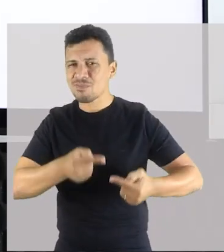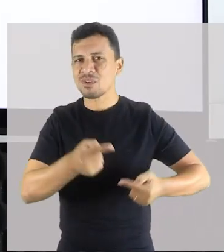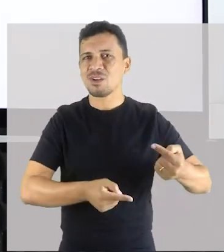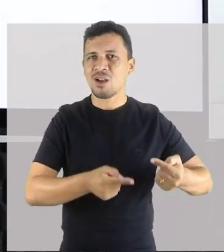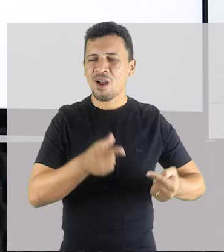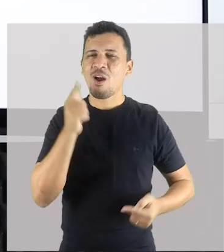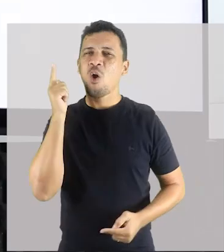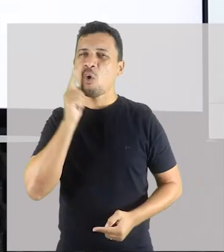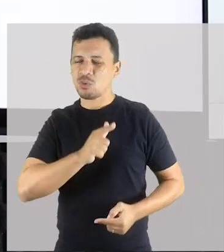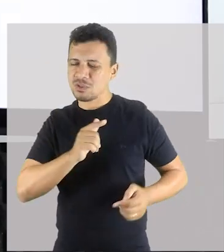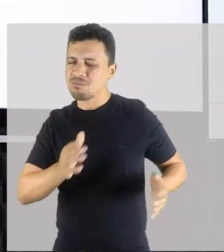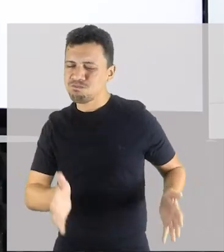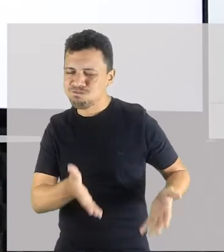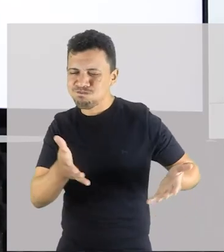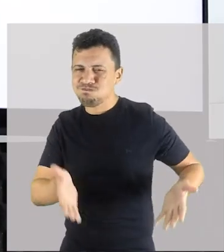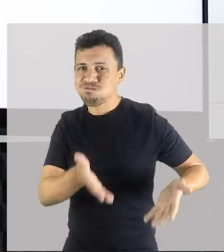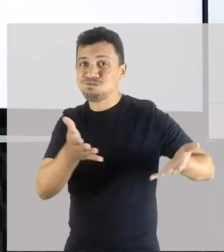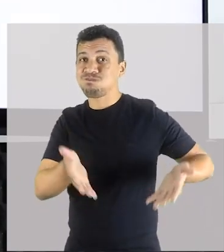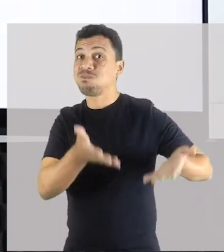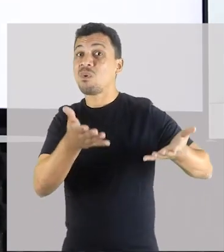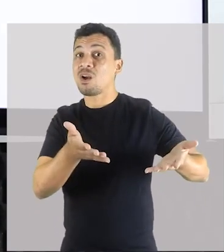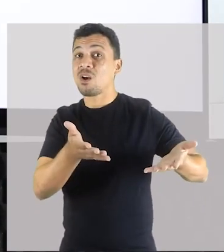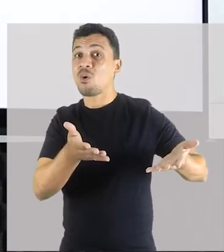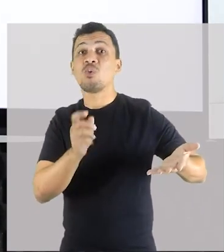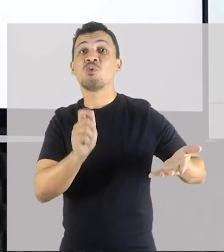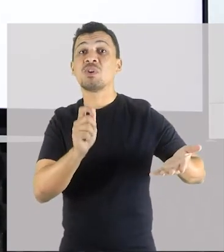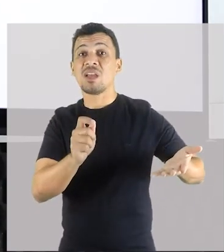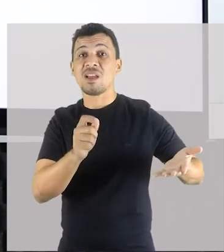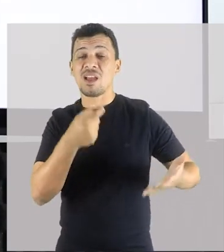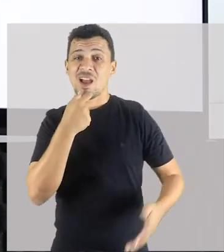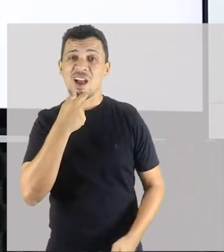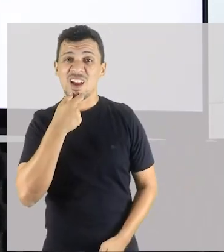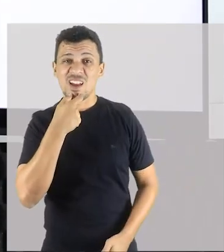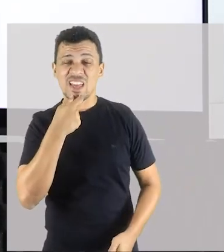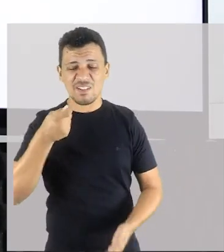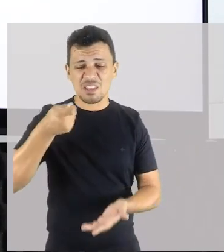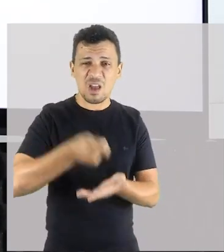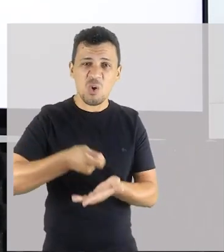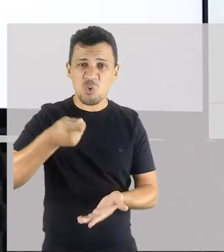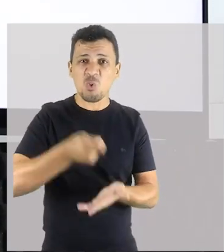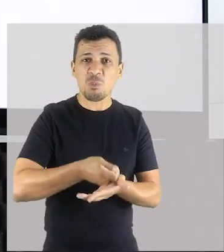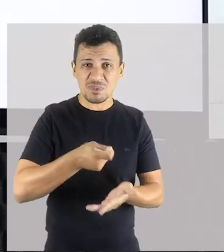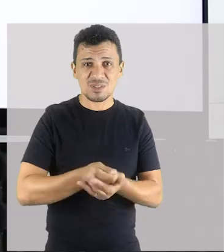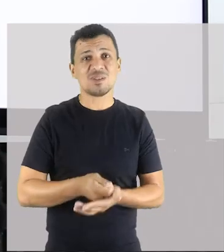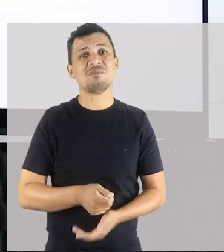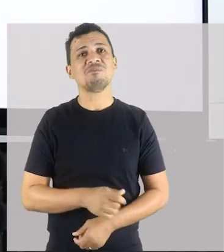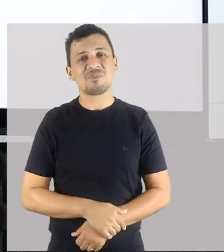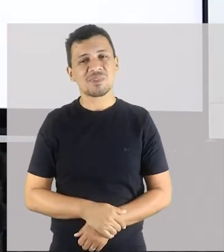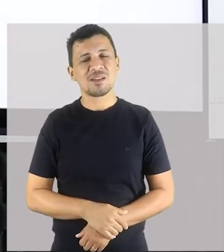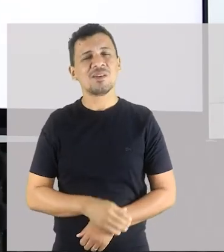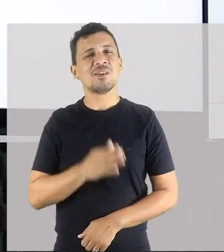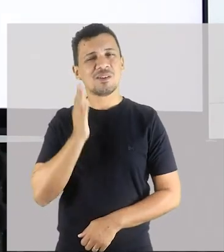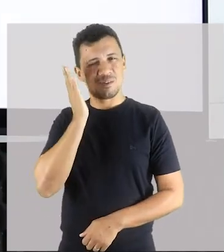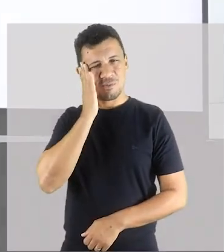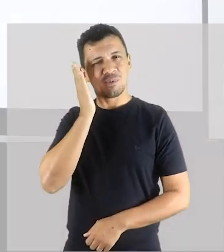e força quando a Inglaterra começa a pressionar essas 13 colônias. Mas vamos entender um pouquinho